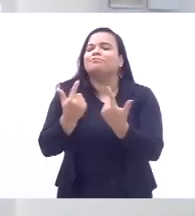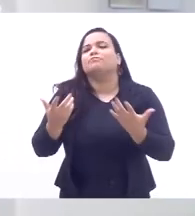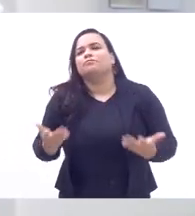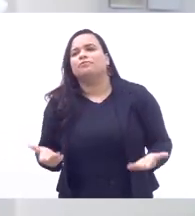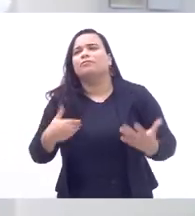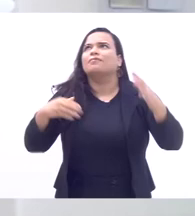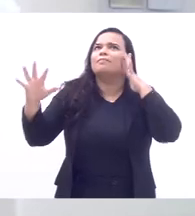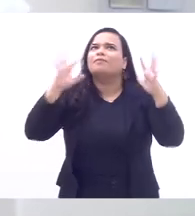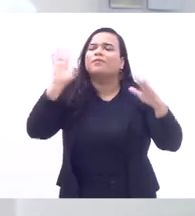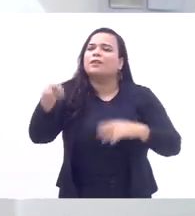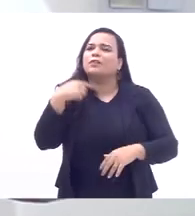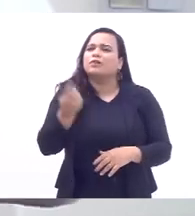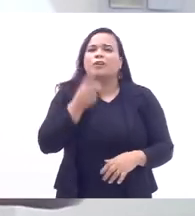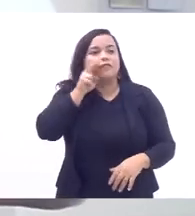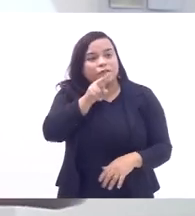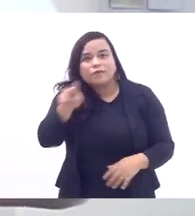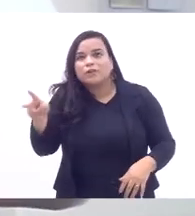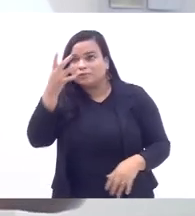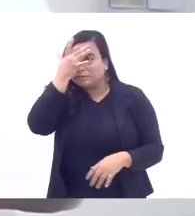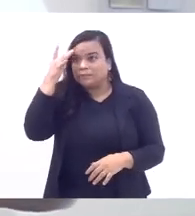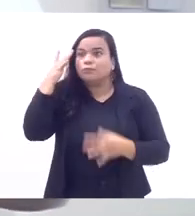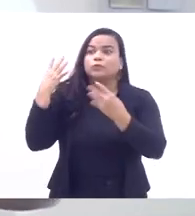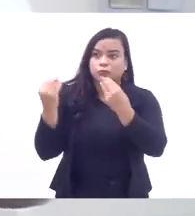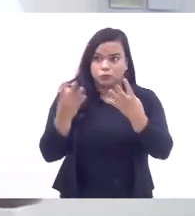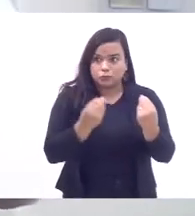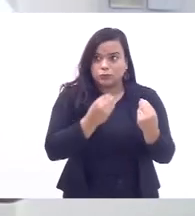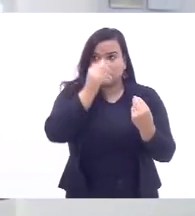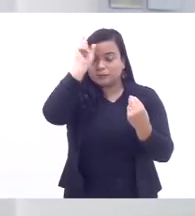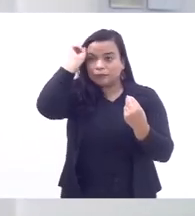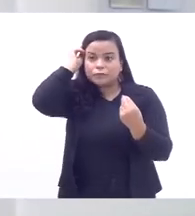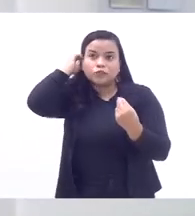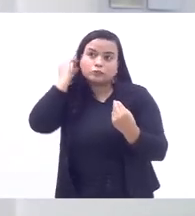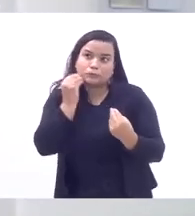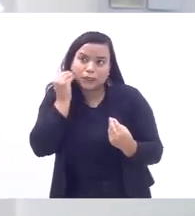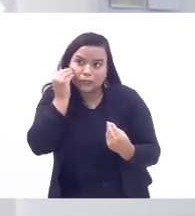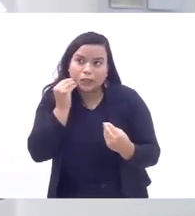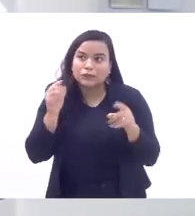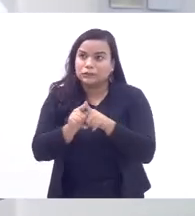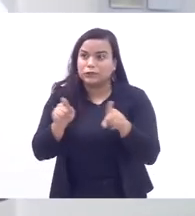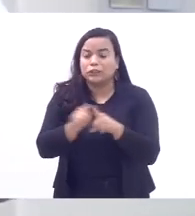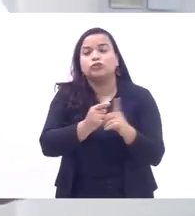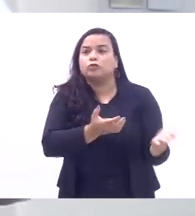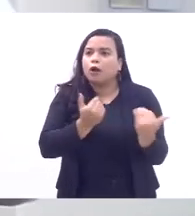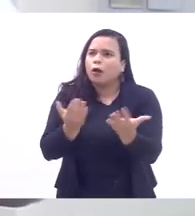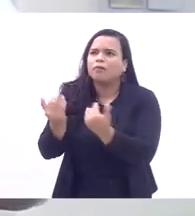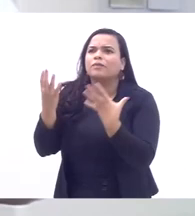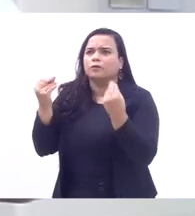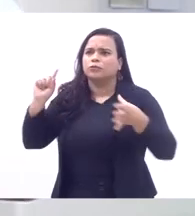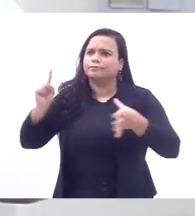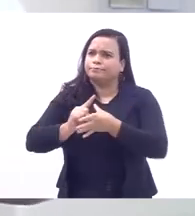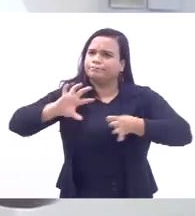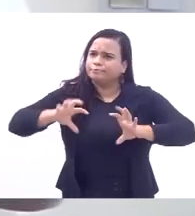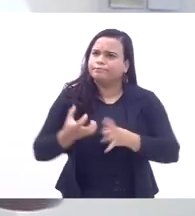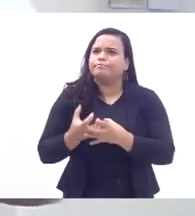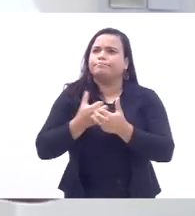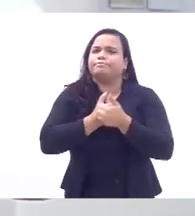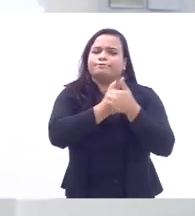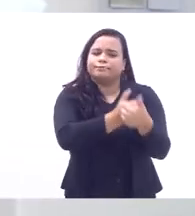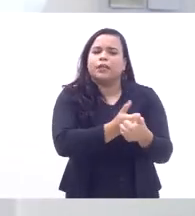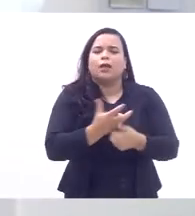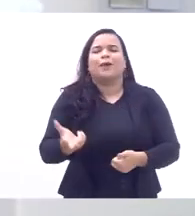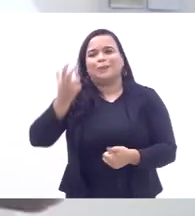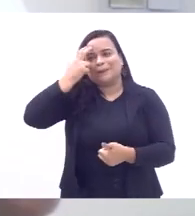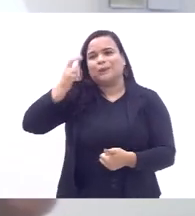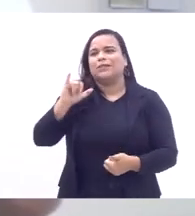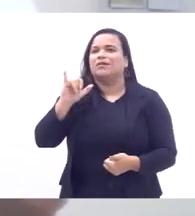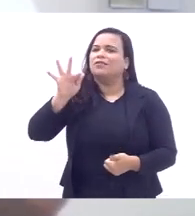observando aqui, além de pessoas, né, com experiência, a gente está vendo muitas pessoas jovens seguindo a cultura de Ifá.